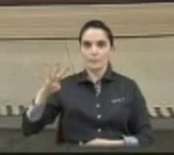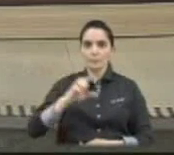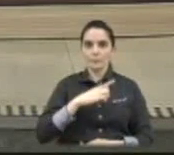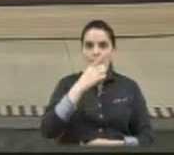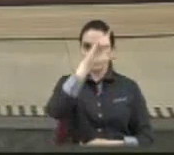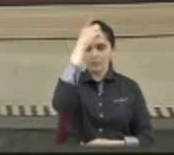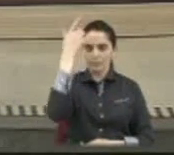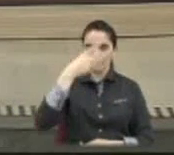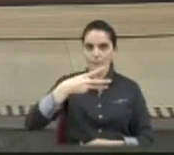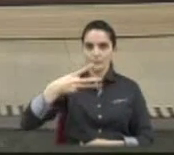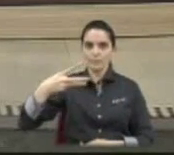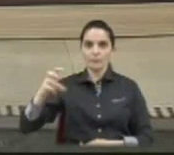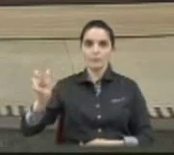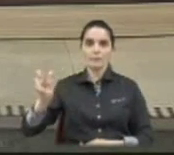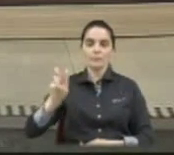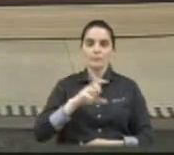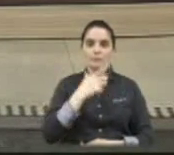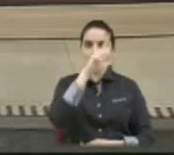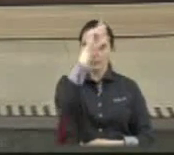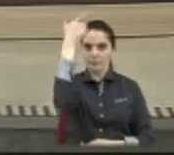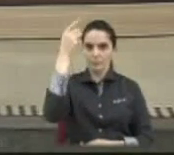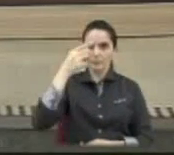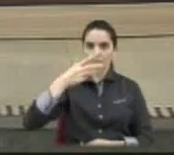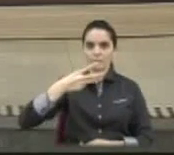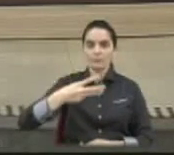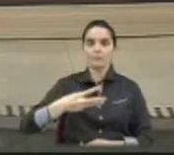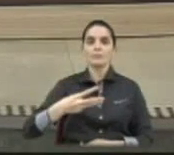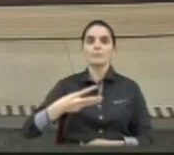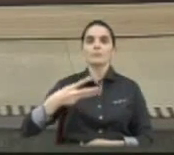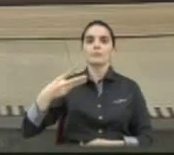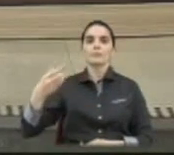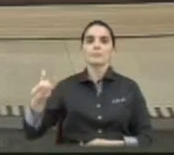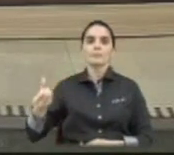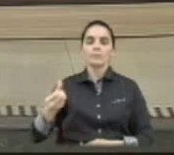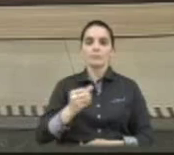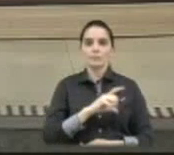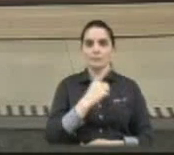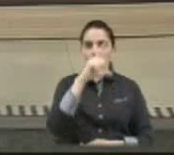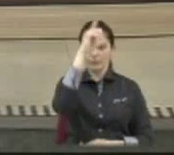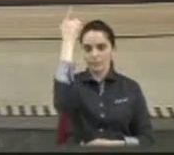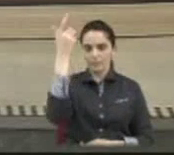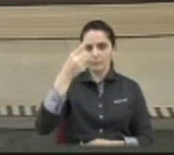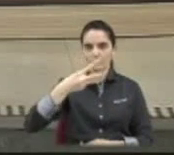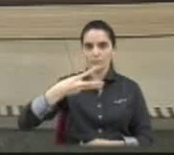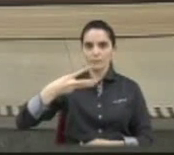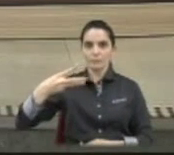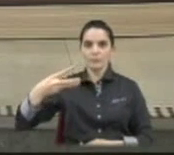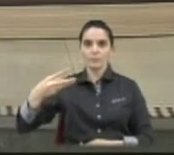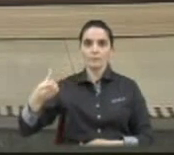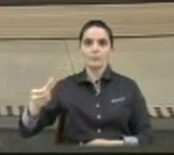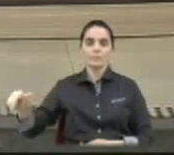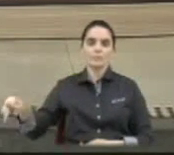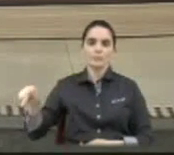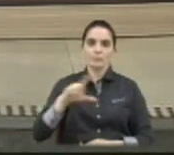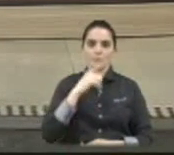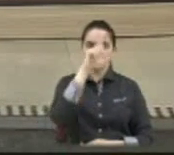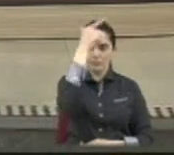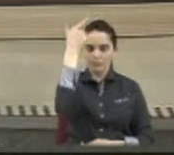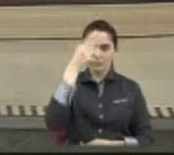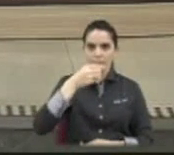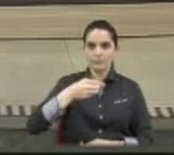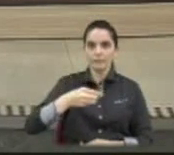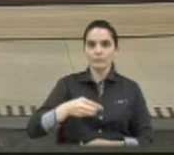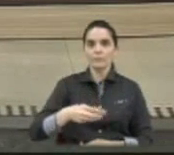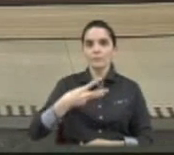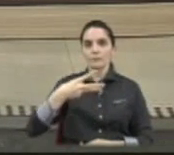334, Luizinho da Casaquil, 335, Luizinho da Casaquil, 336, Luizinho da Casaquil, 337, Luizinho da Casaquil,